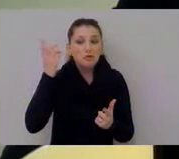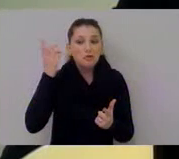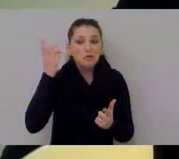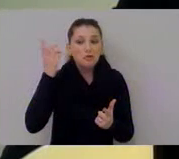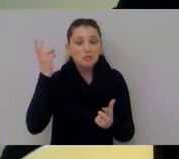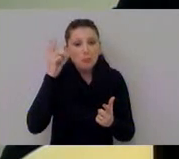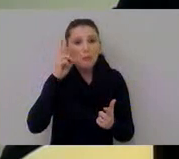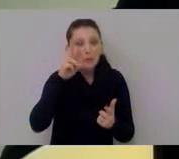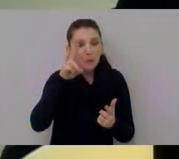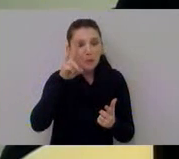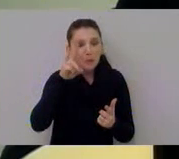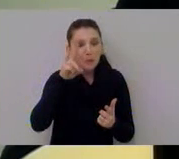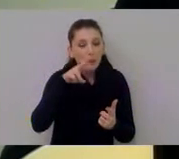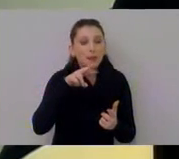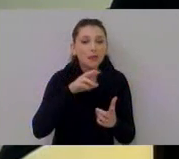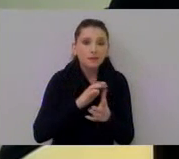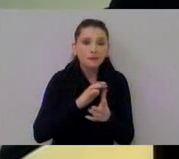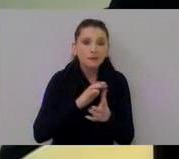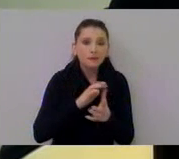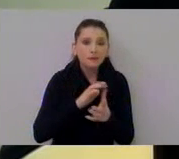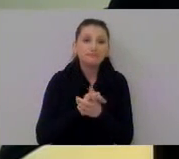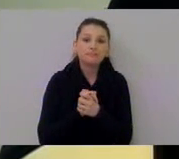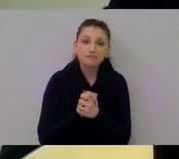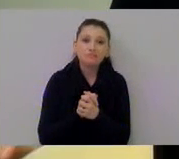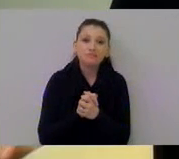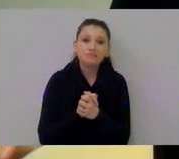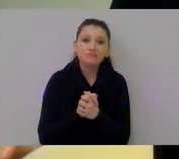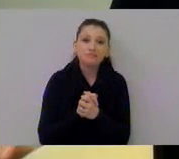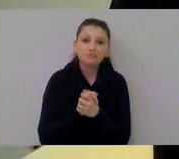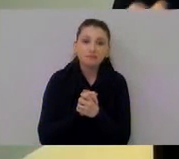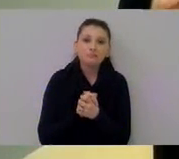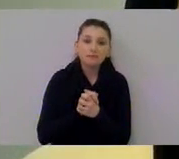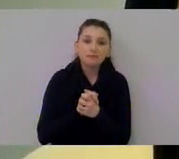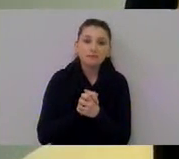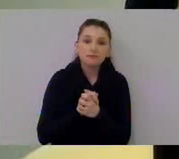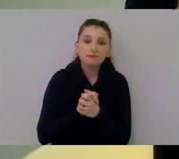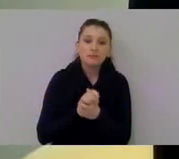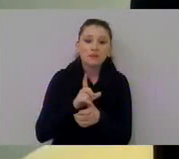Mostra realmente a força desse homem,